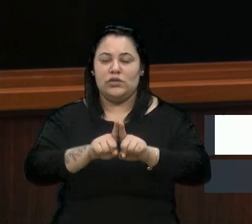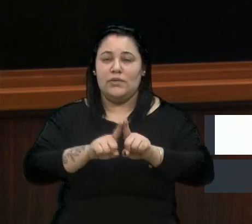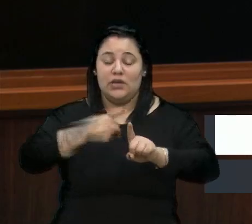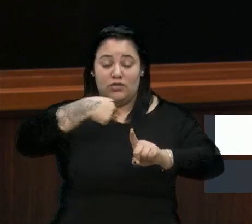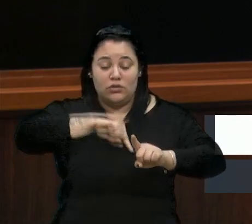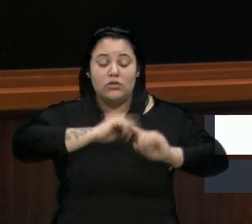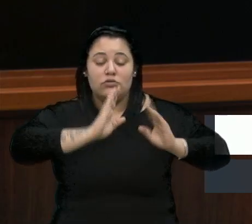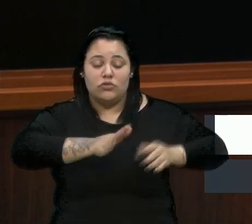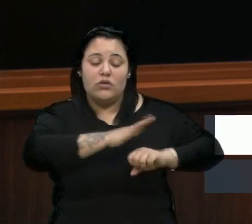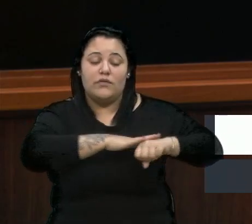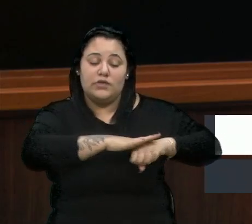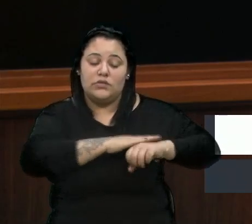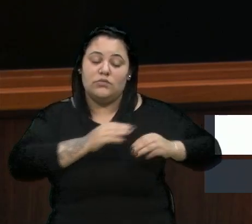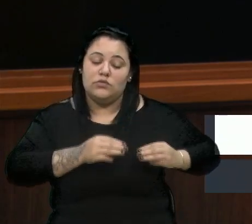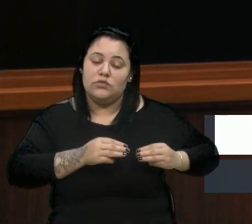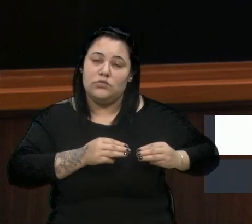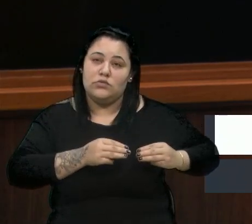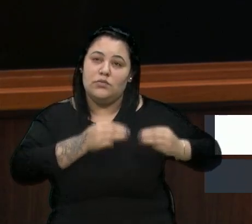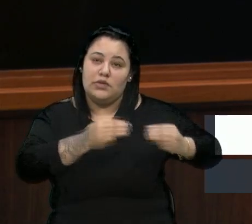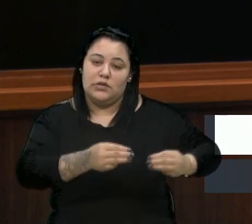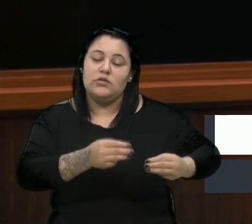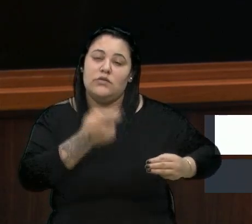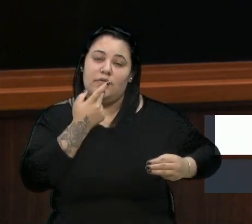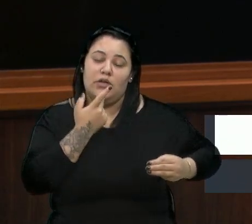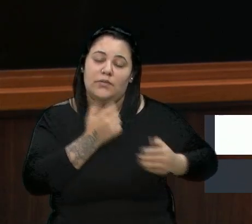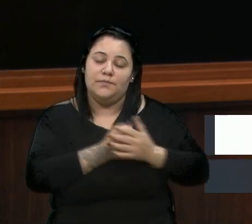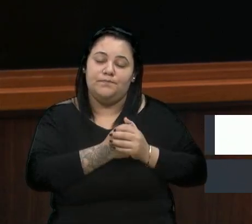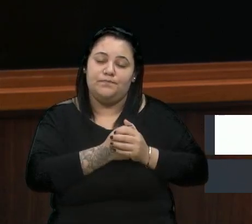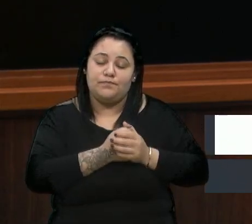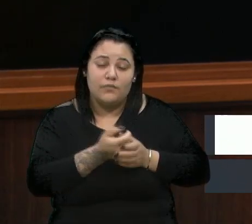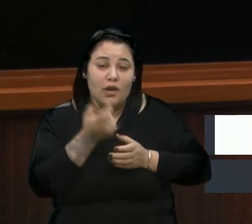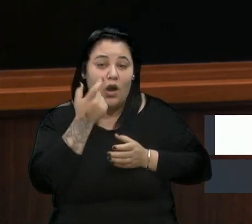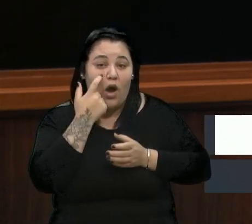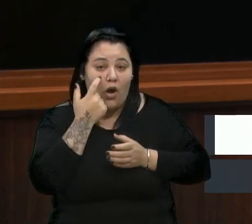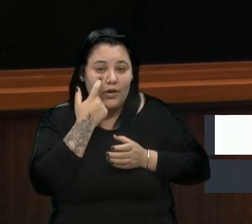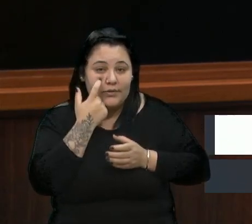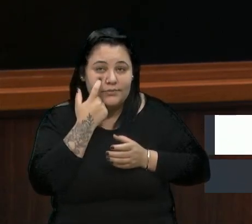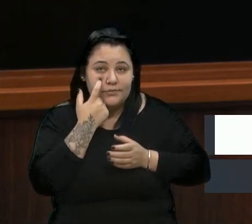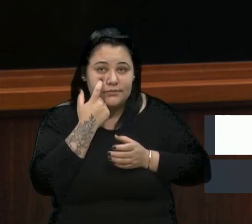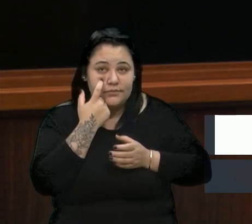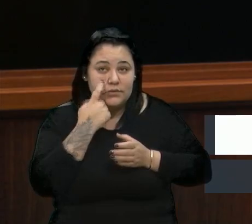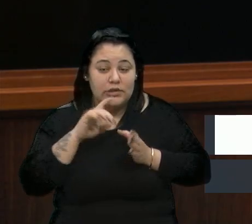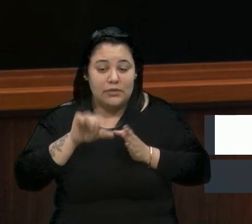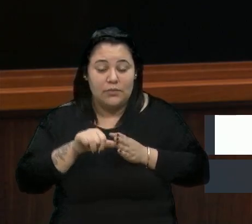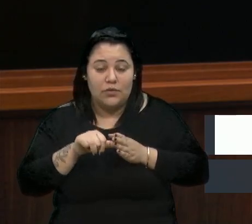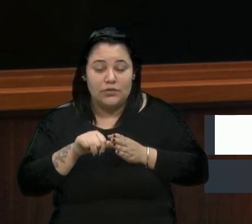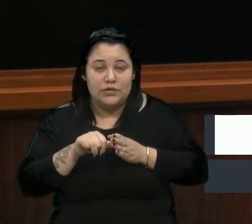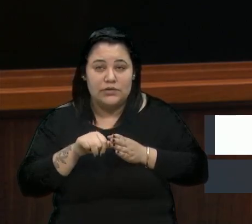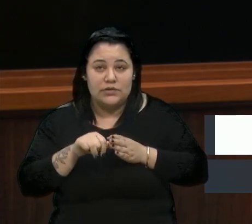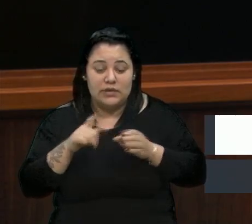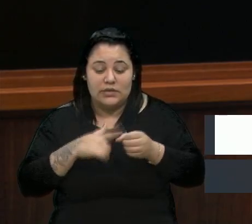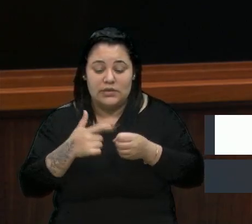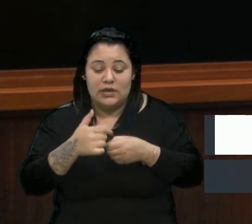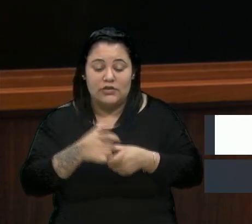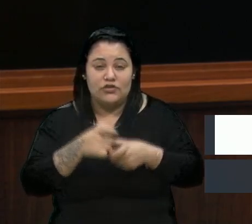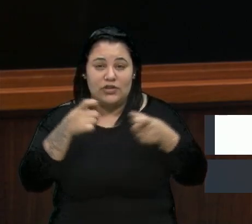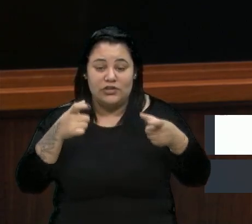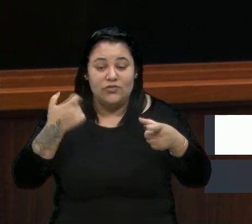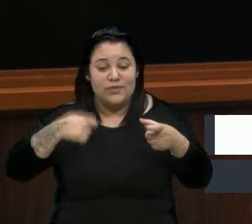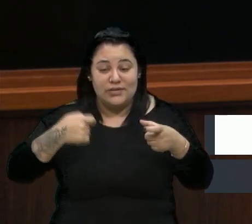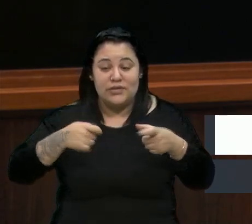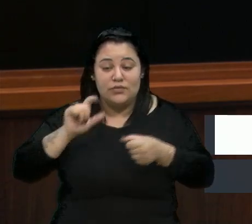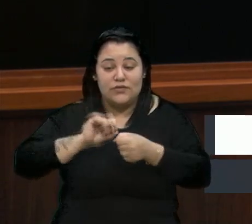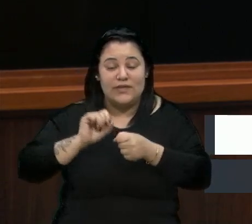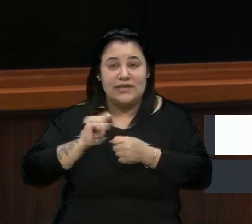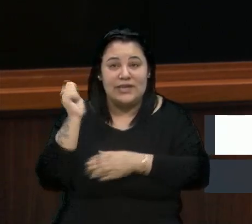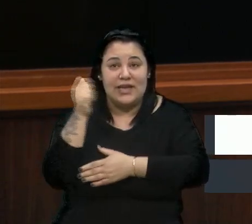com o ministro e dissemos, olha, depois das capitais aqui tem que ir para a região da Serra, que é uma região fria e tal, e ele